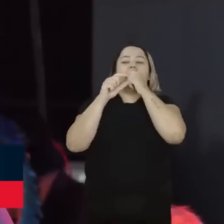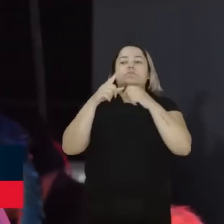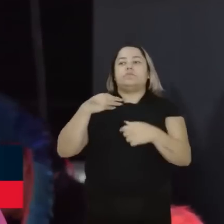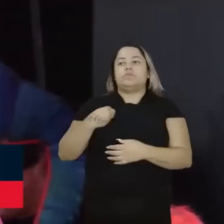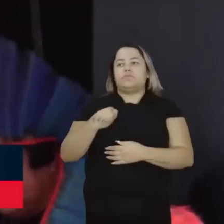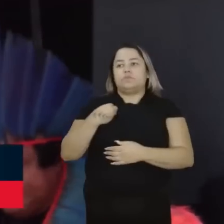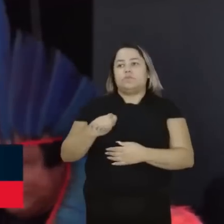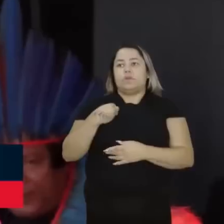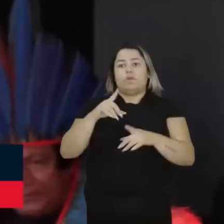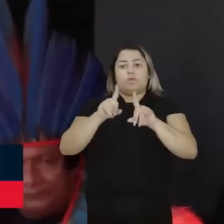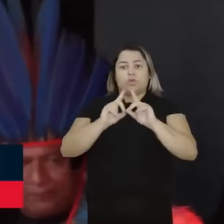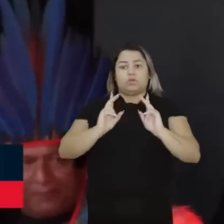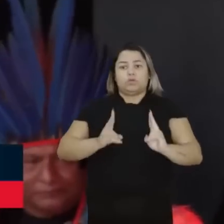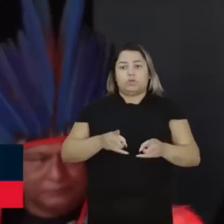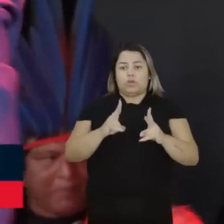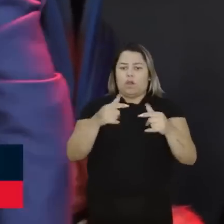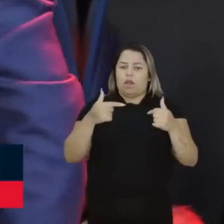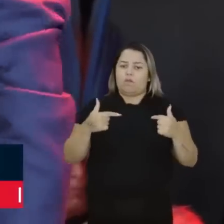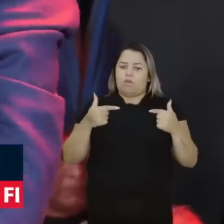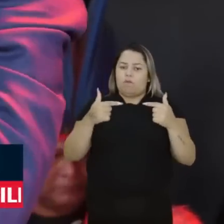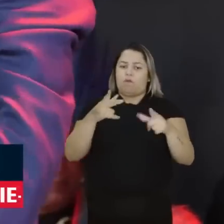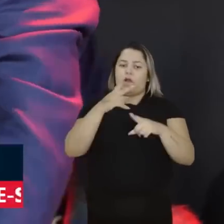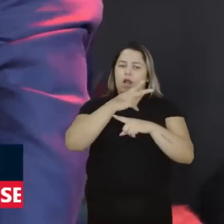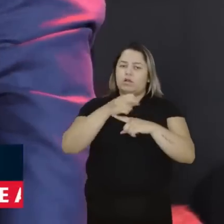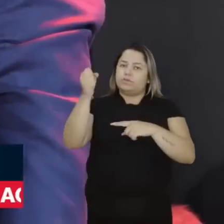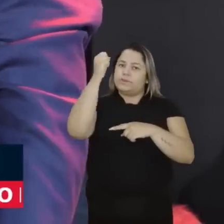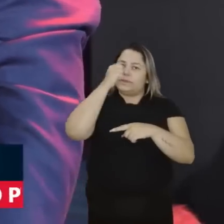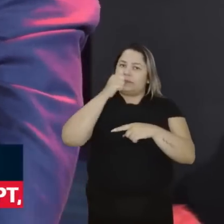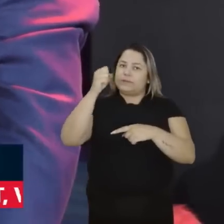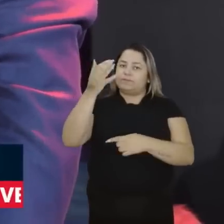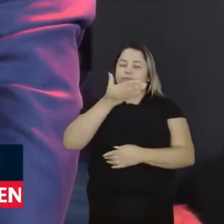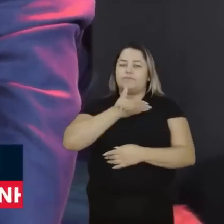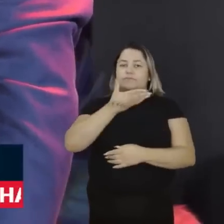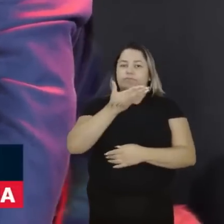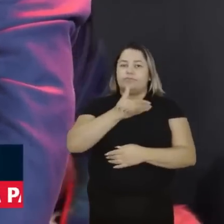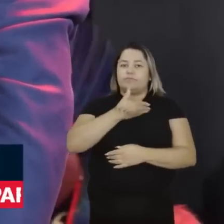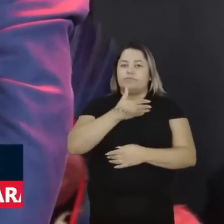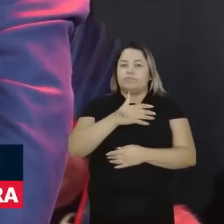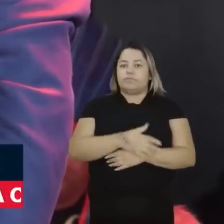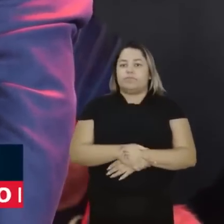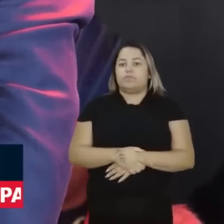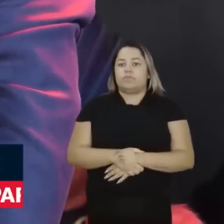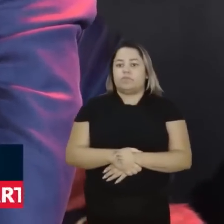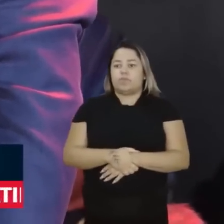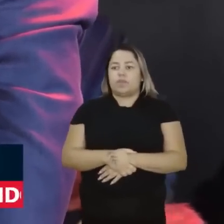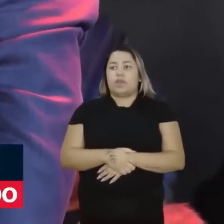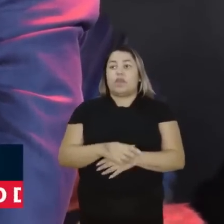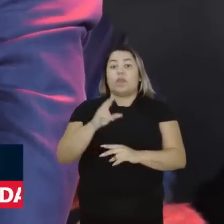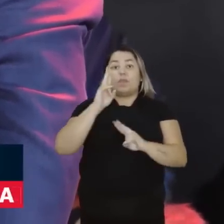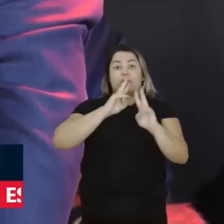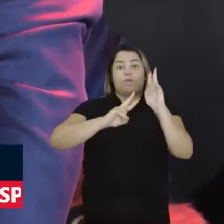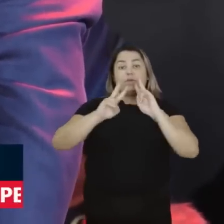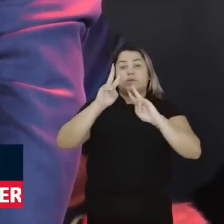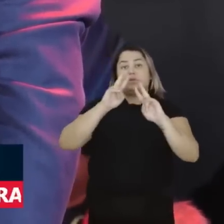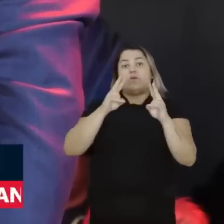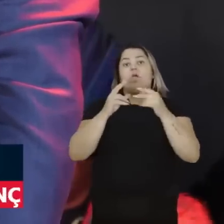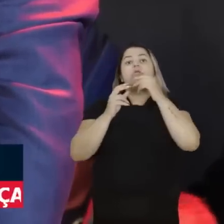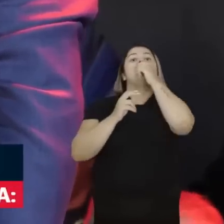para resistir, lutar e vencer, meus amigos e amigas. Vejam vocês